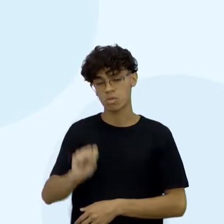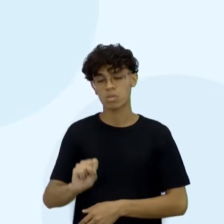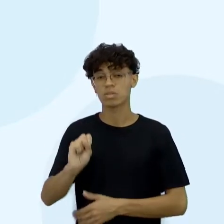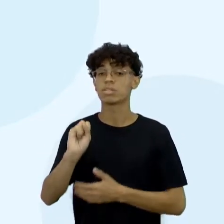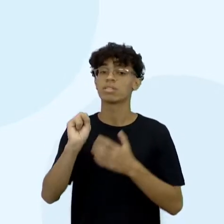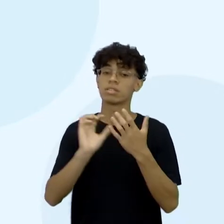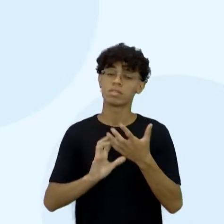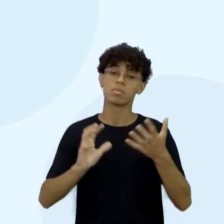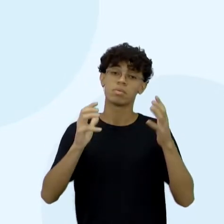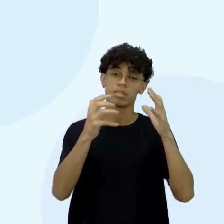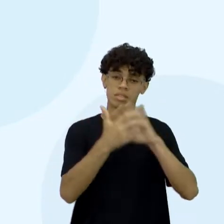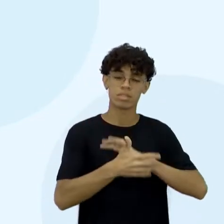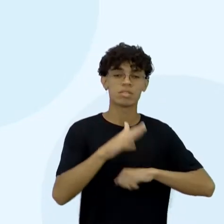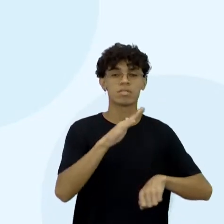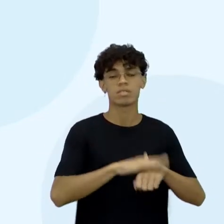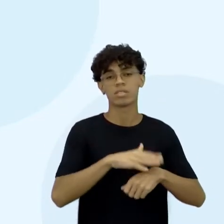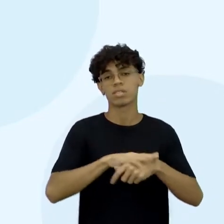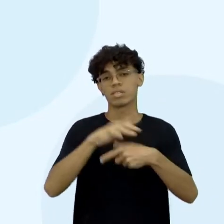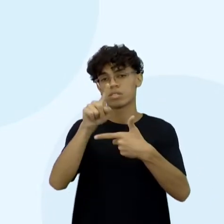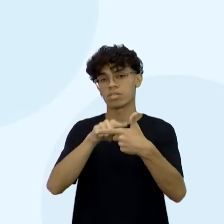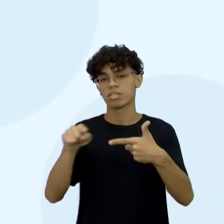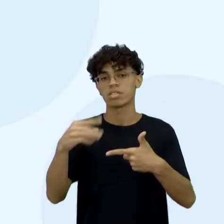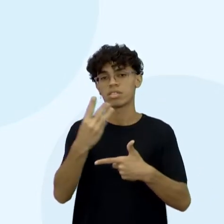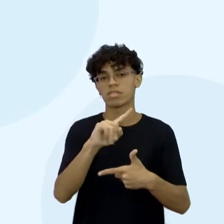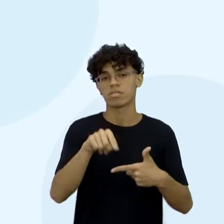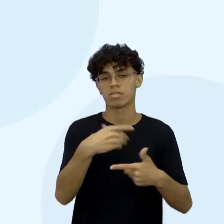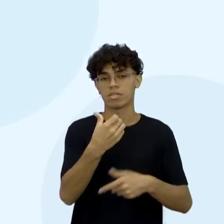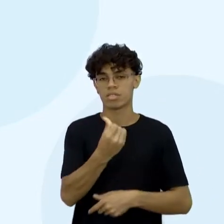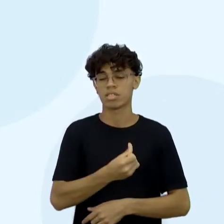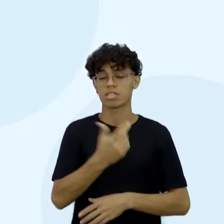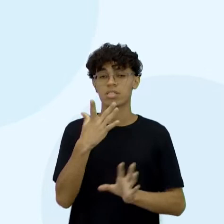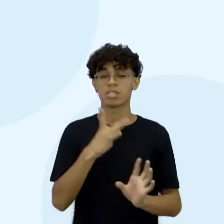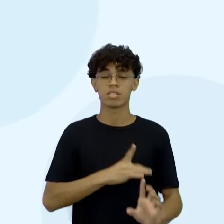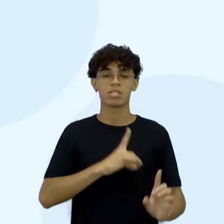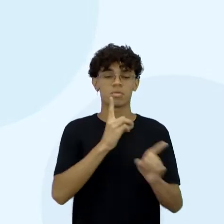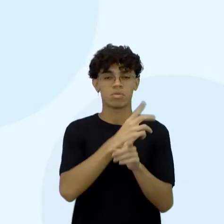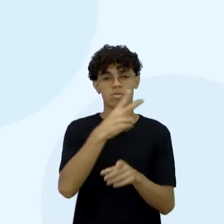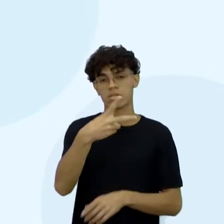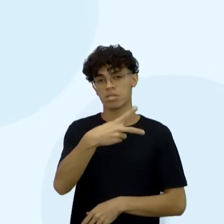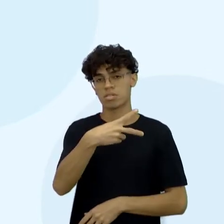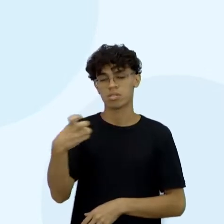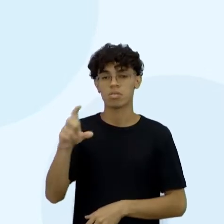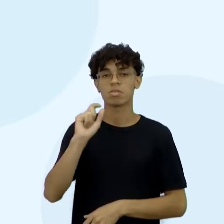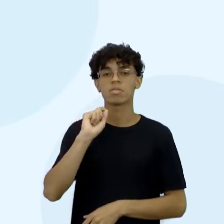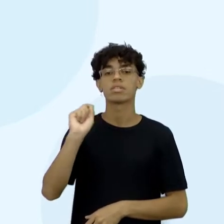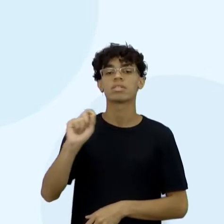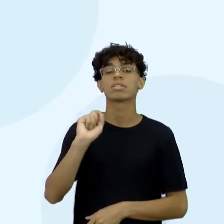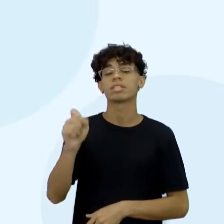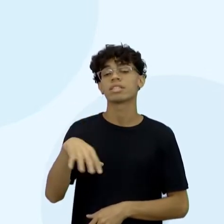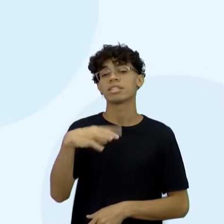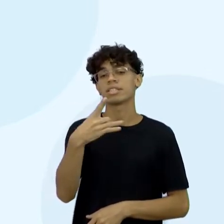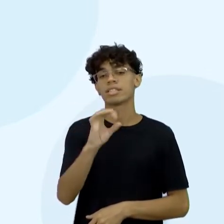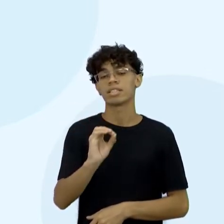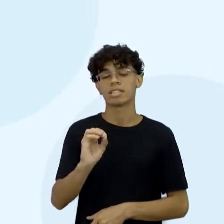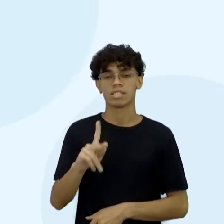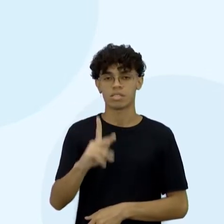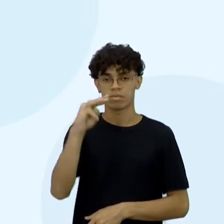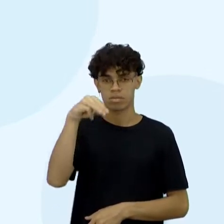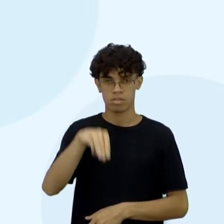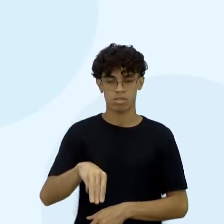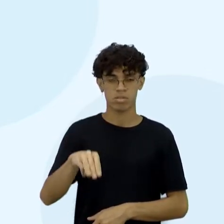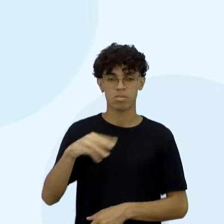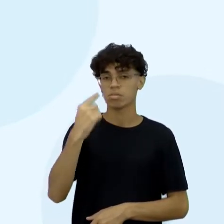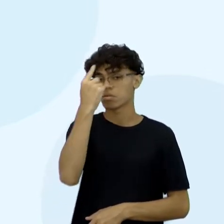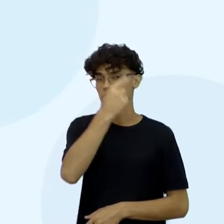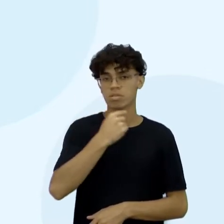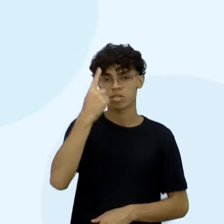transformação desta unidade, né, dividindo por 3,6 e descobrimos que a velocidade 10 km por hora é a mesma